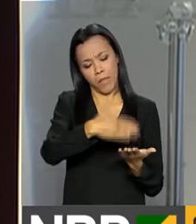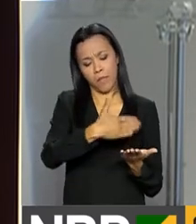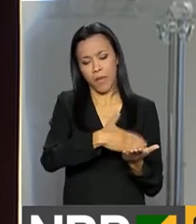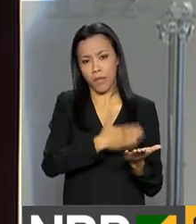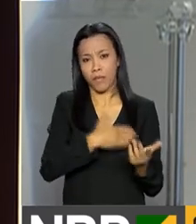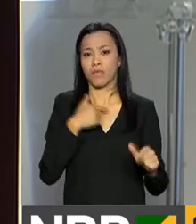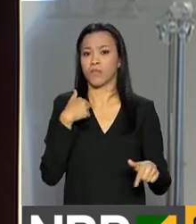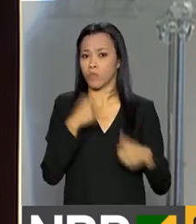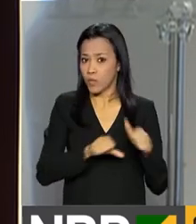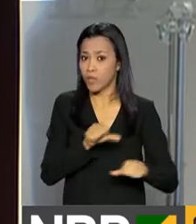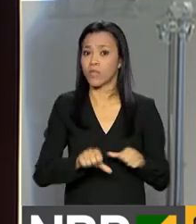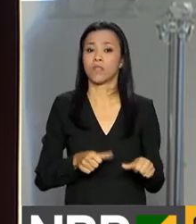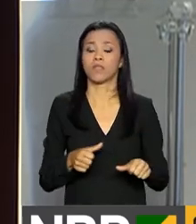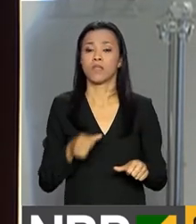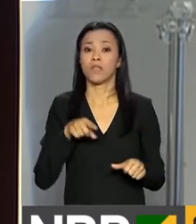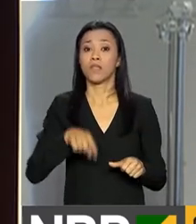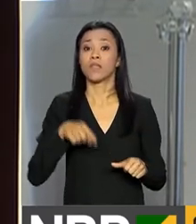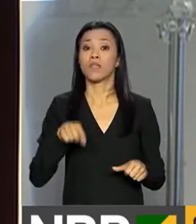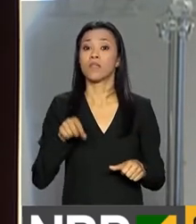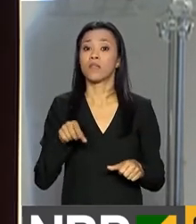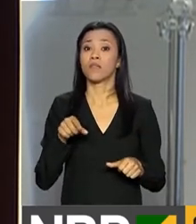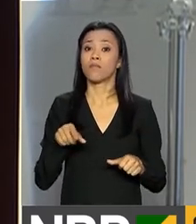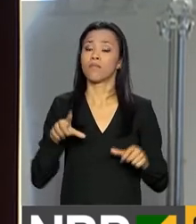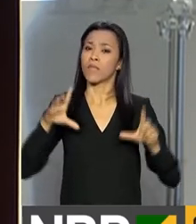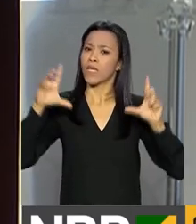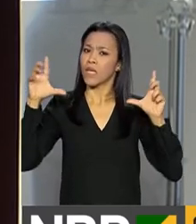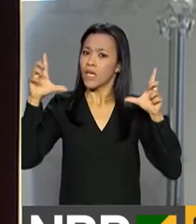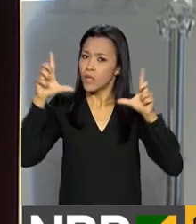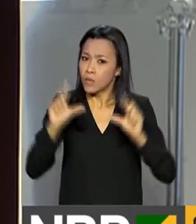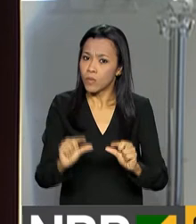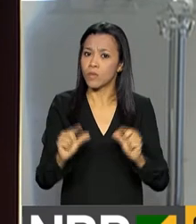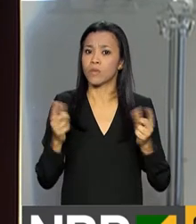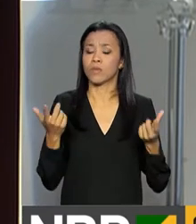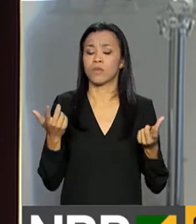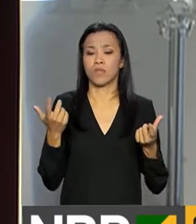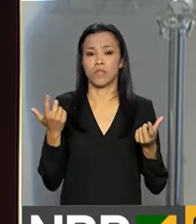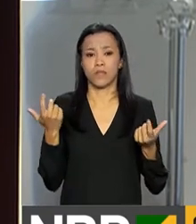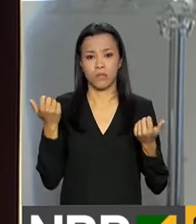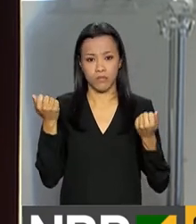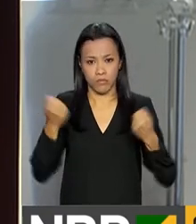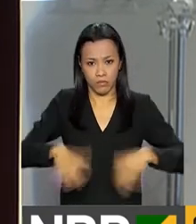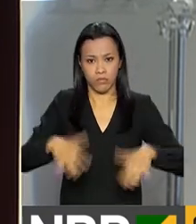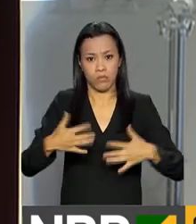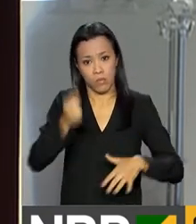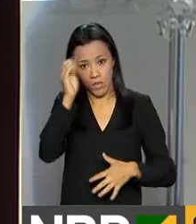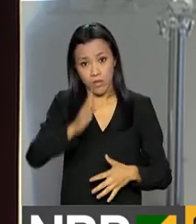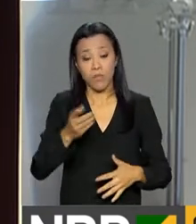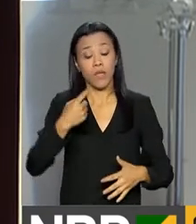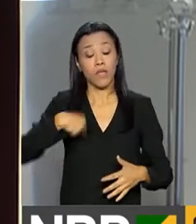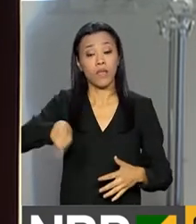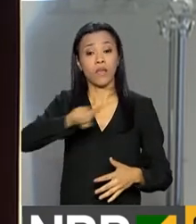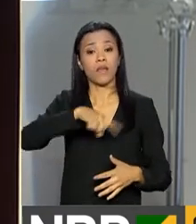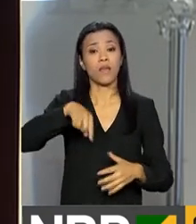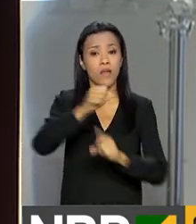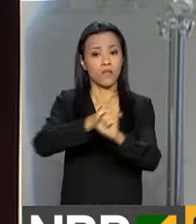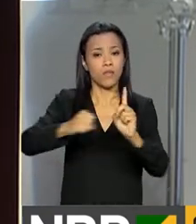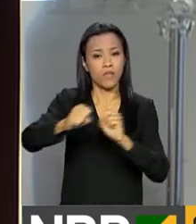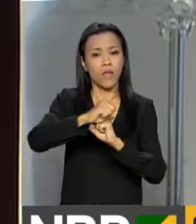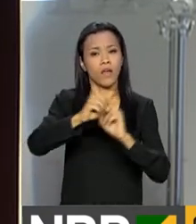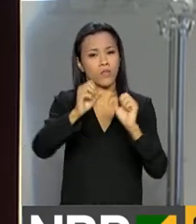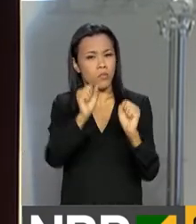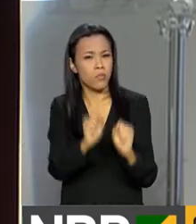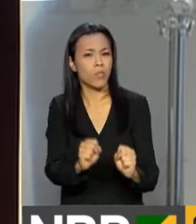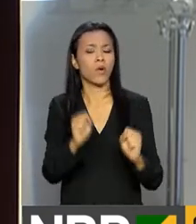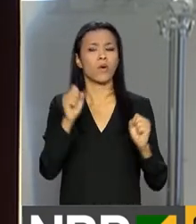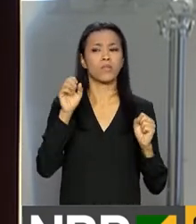reduza o Estado Brasil, o tamanho do Estado brasileiro, para que a sociedade possa, né, como empresa, como cidadão,